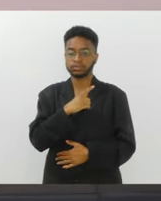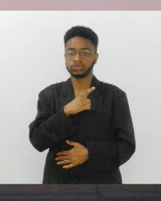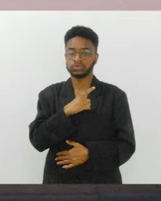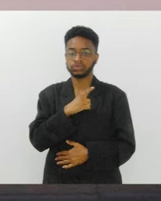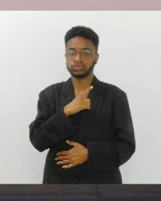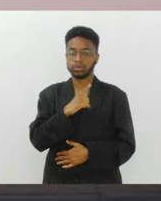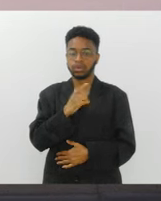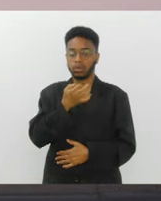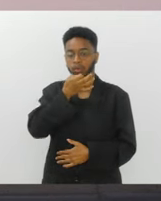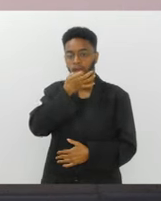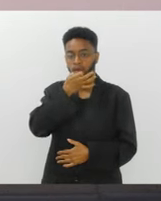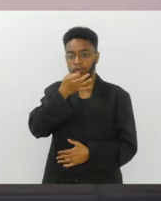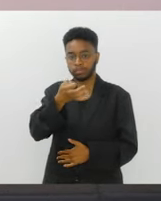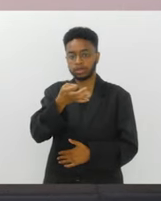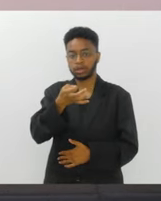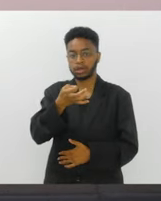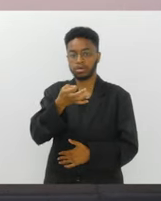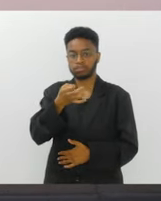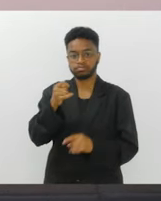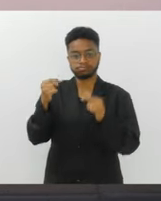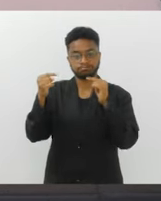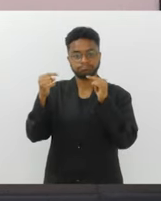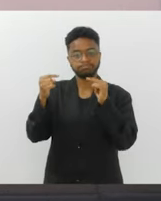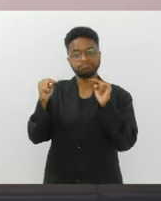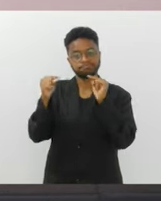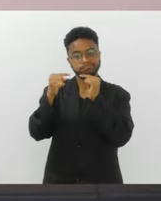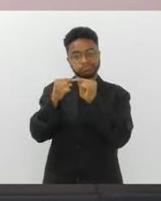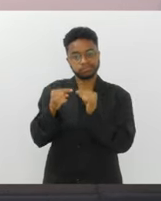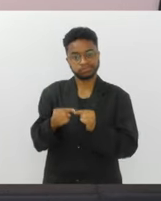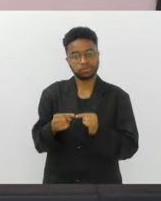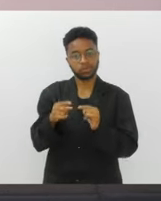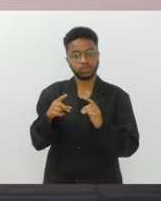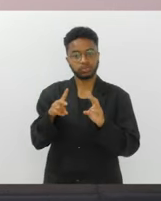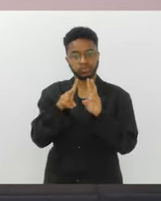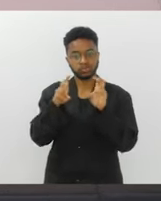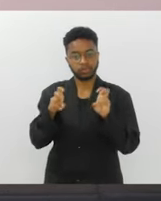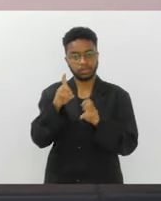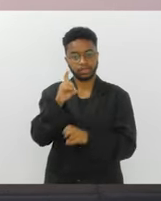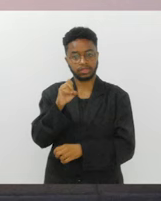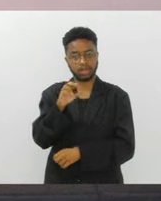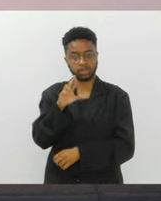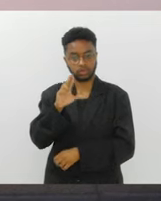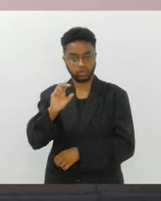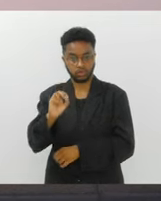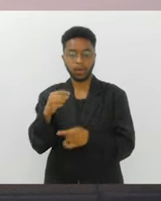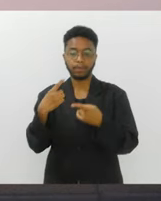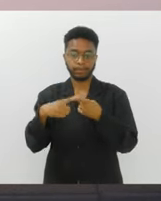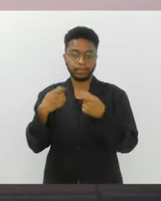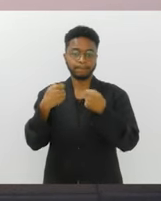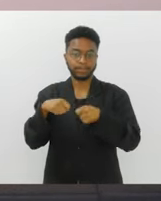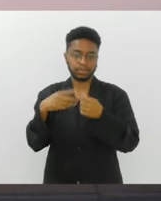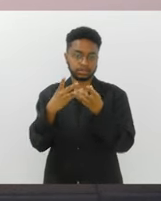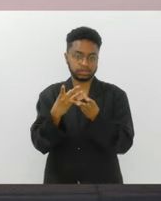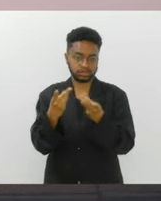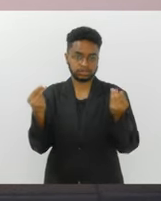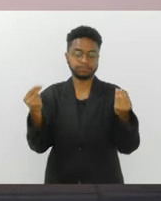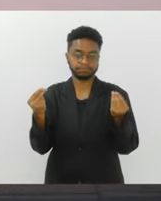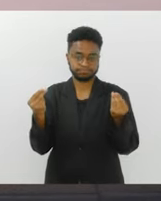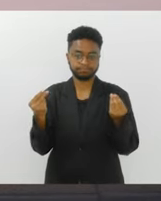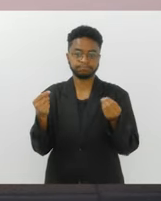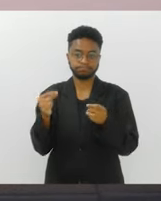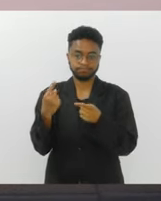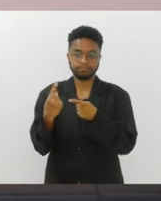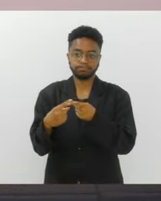comum em relação ao DETRO. O DETRO deveria ser extinto,